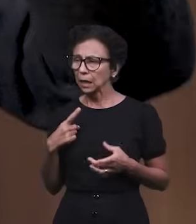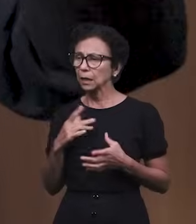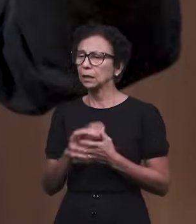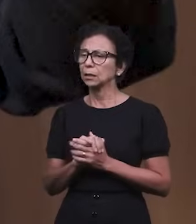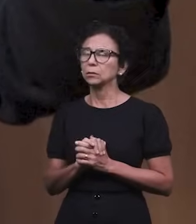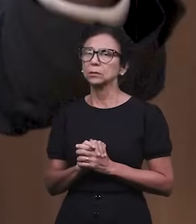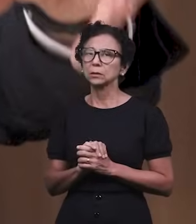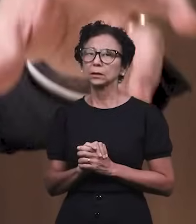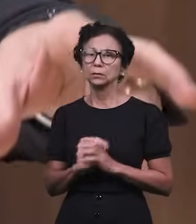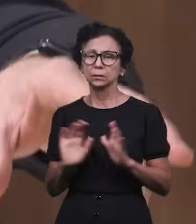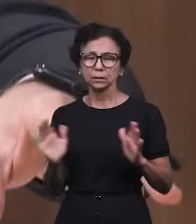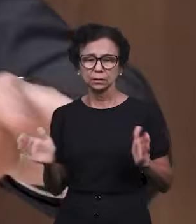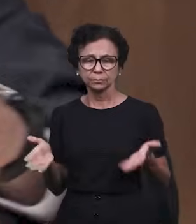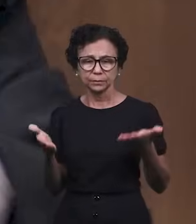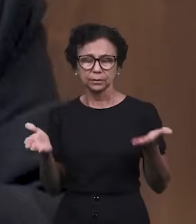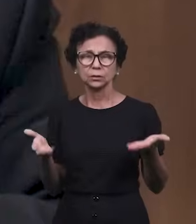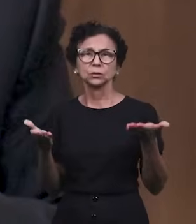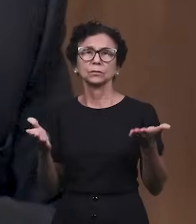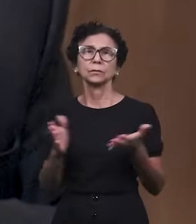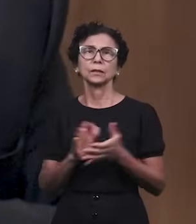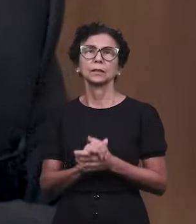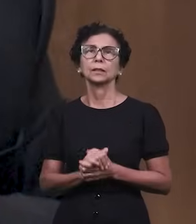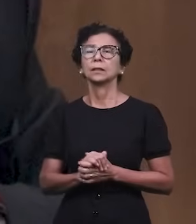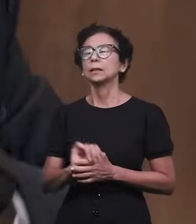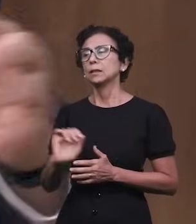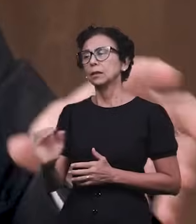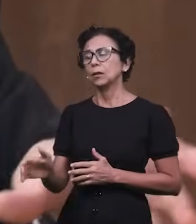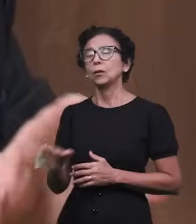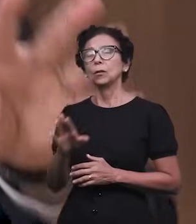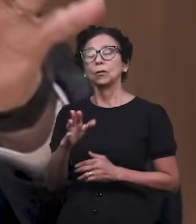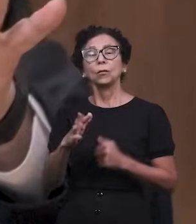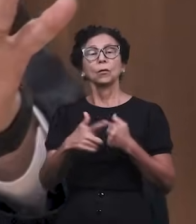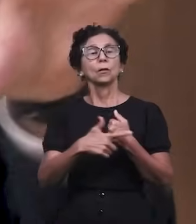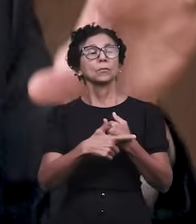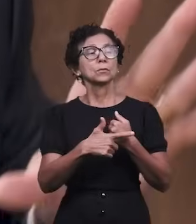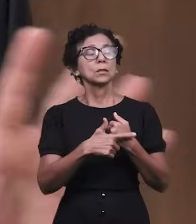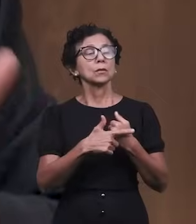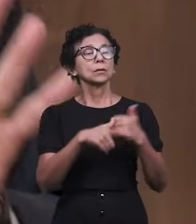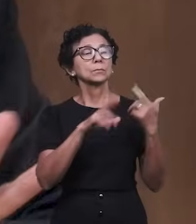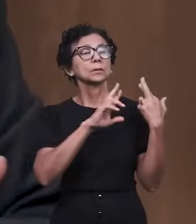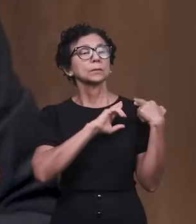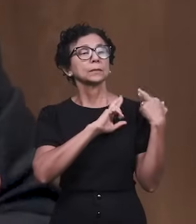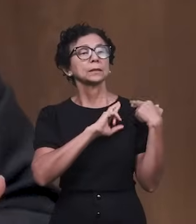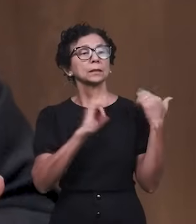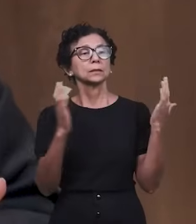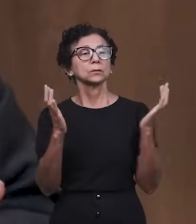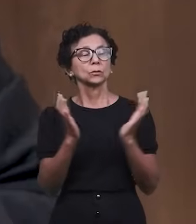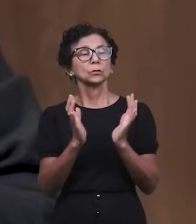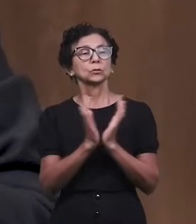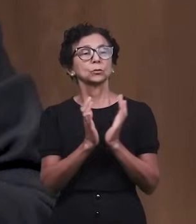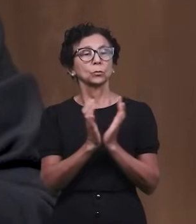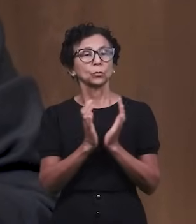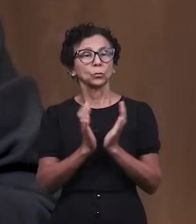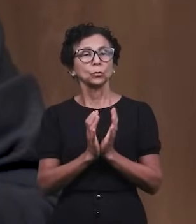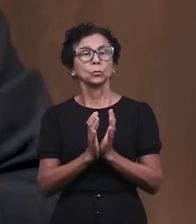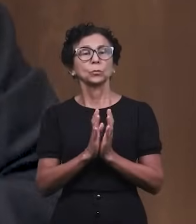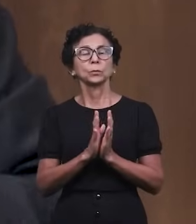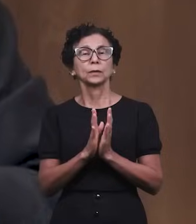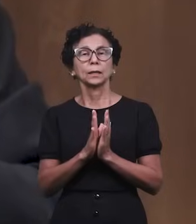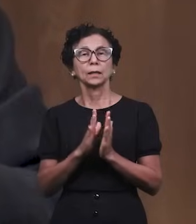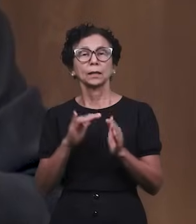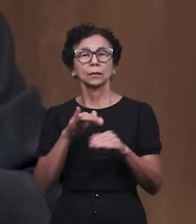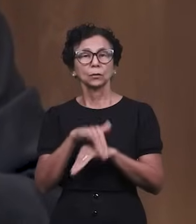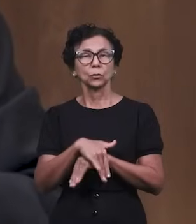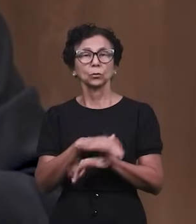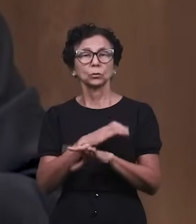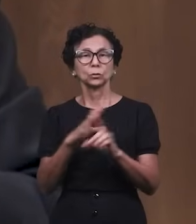tem o cuidado com o tempo, nós temos que abrir a igreja. E é isso mesmo, tudo isso tem que ser cuidado. Mas